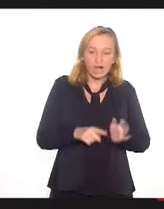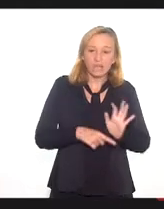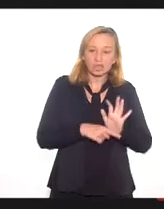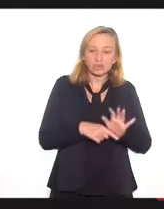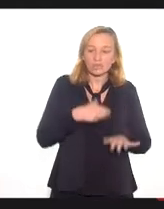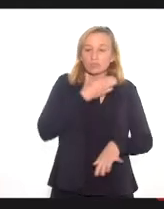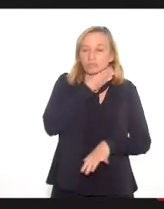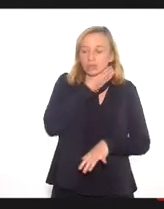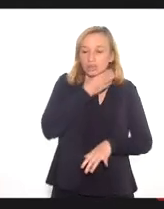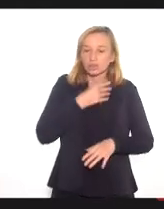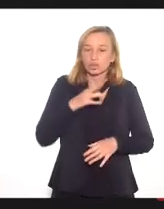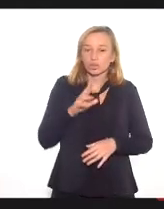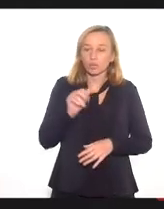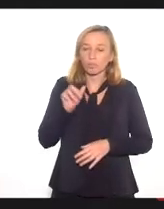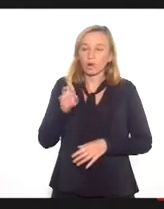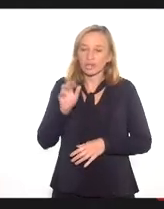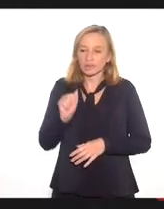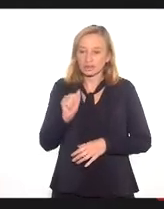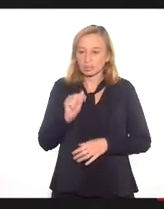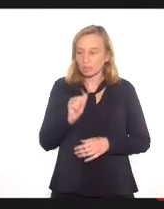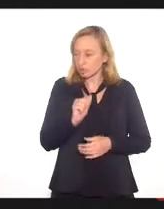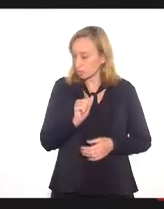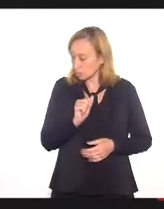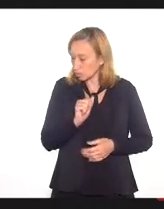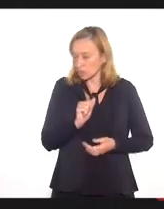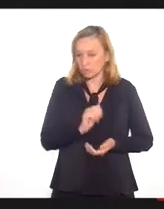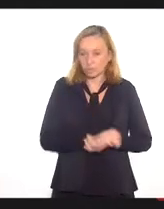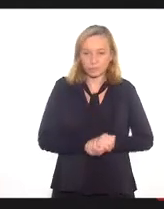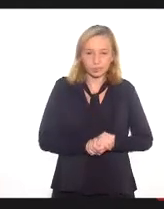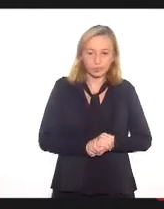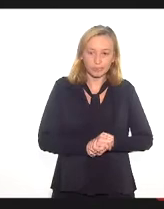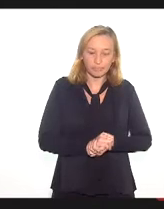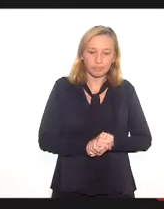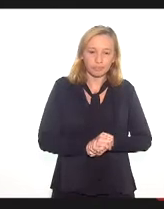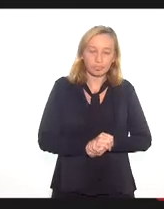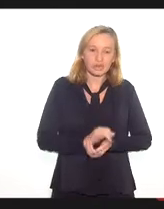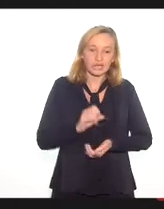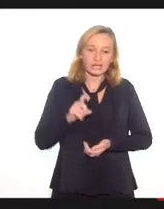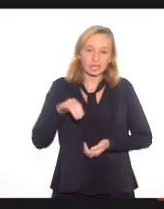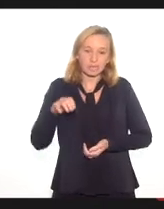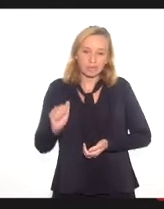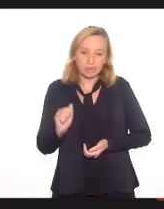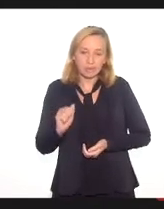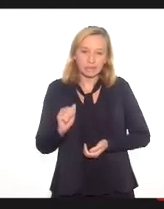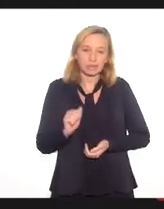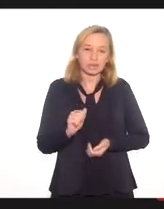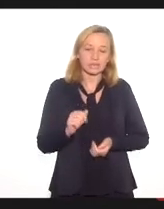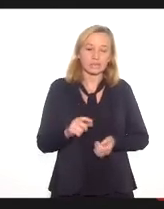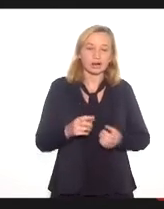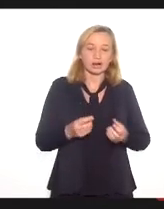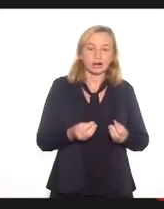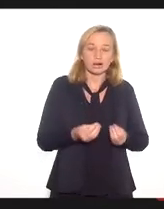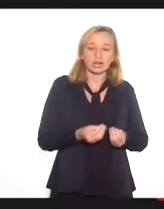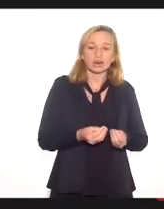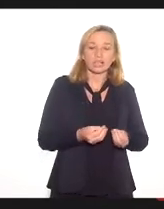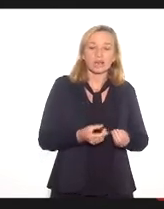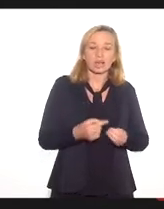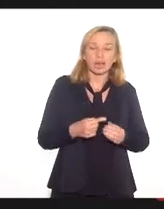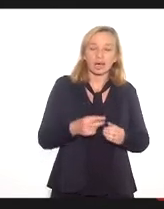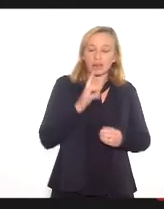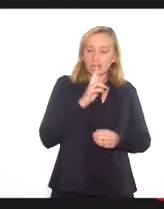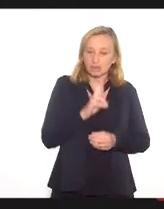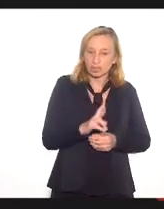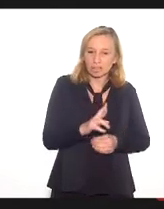e ambiental, porque a pandemia, a pandemia, ela vem desse resultado, ela vem desse resultado